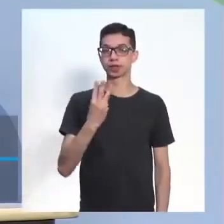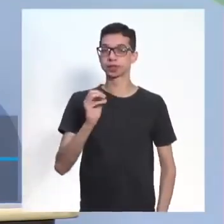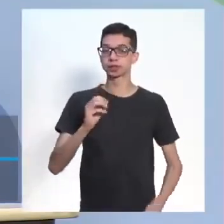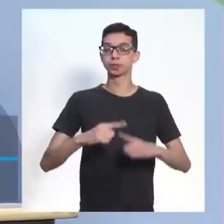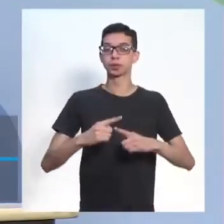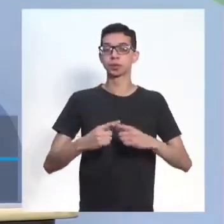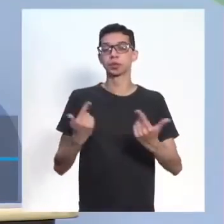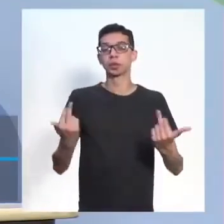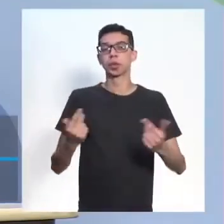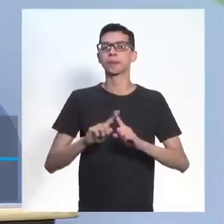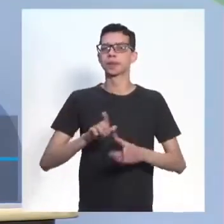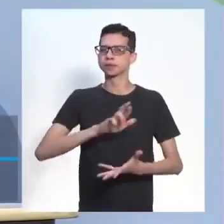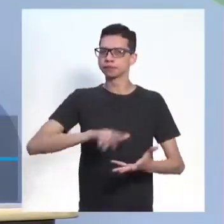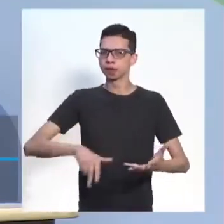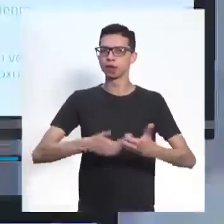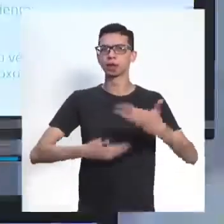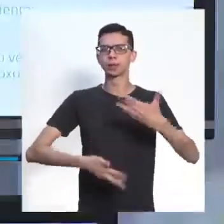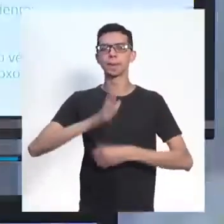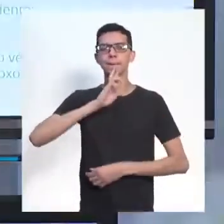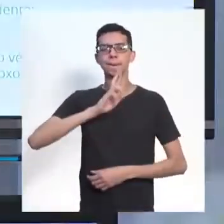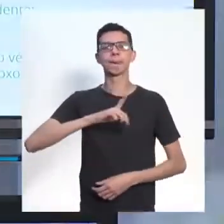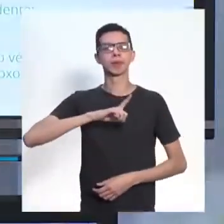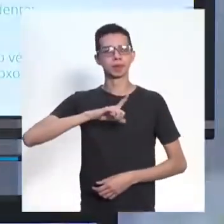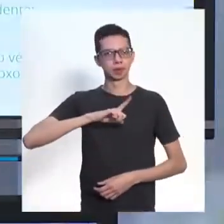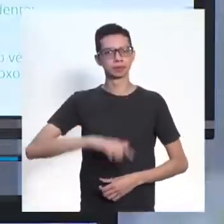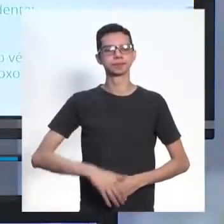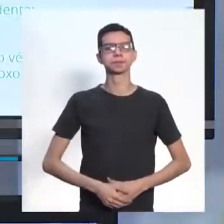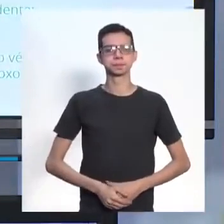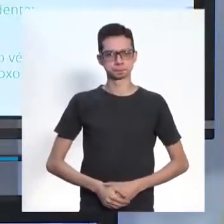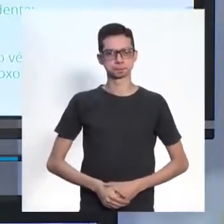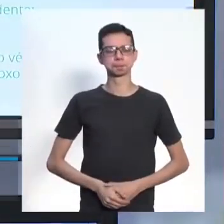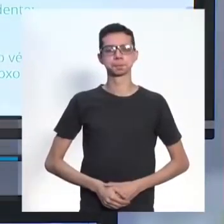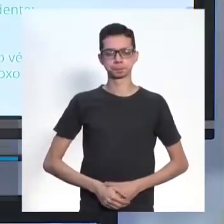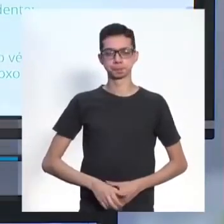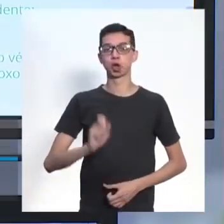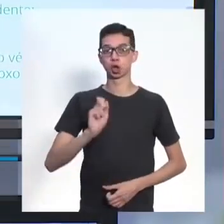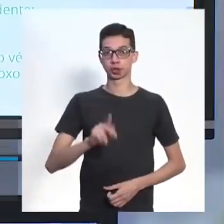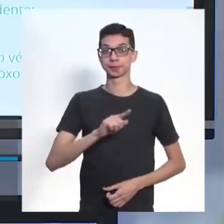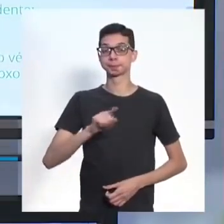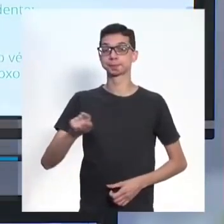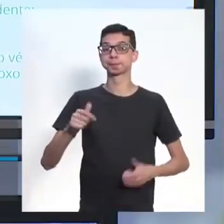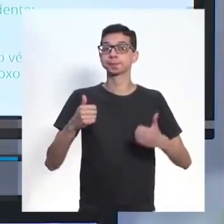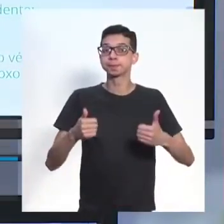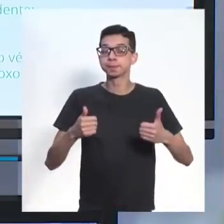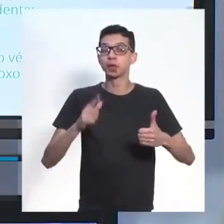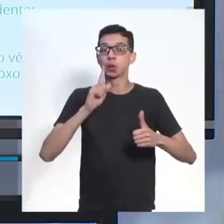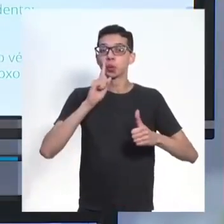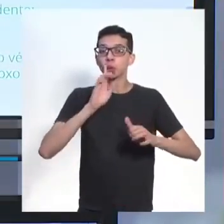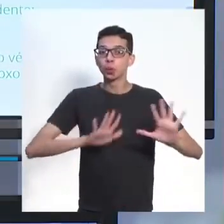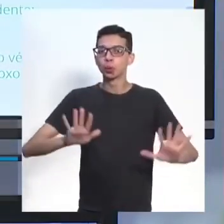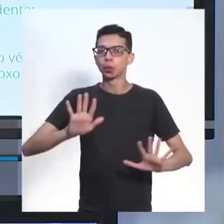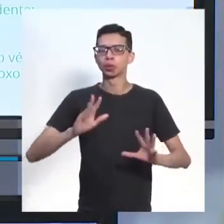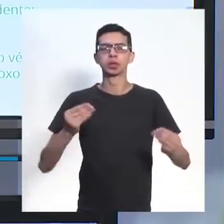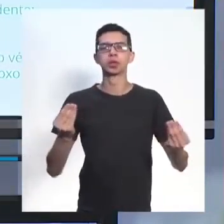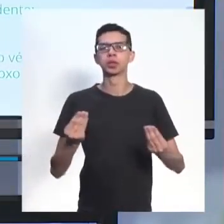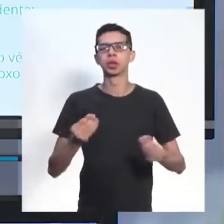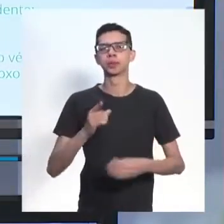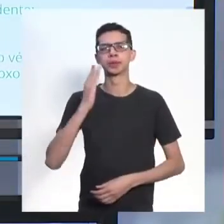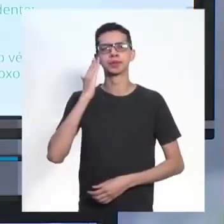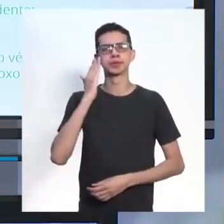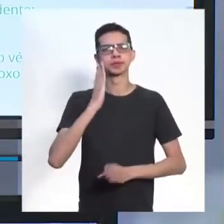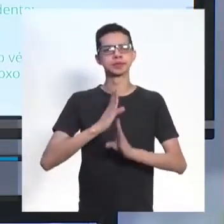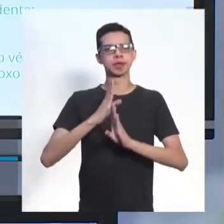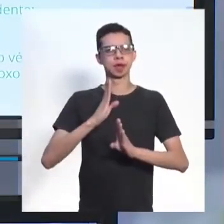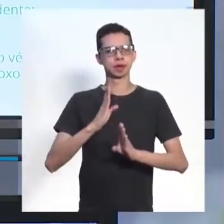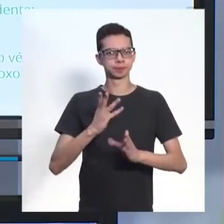outras interações aqui. Beleza. Tomar só um pouquinho de cuidado, né, Ale, com as definições de como vocês